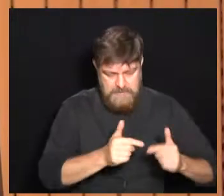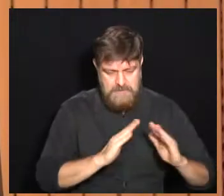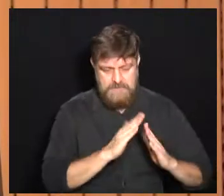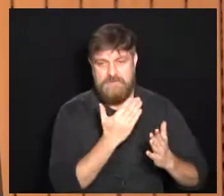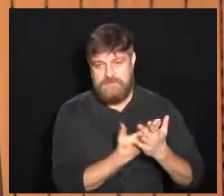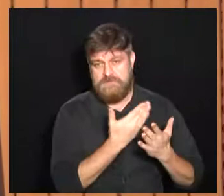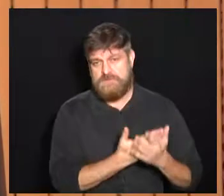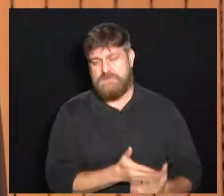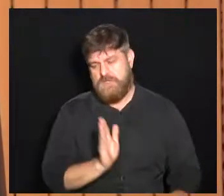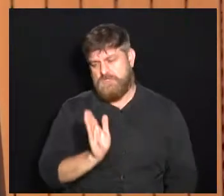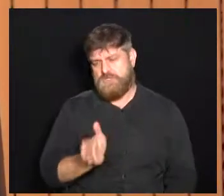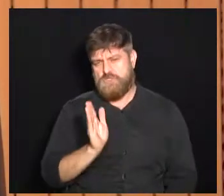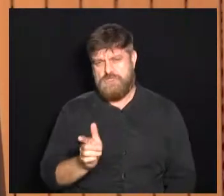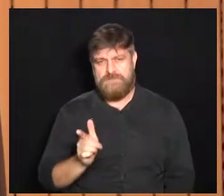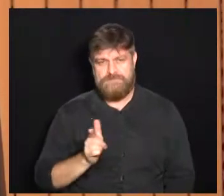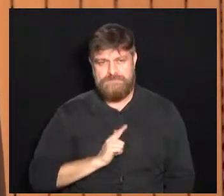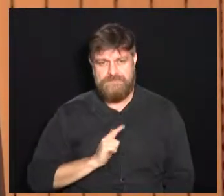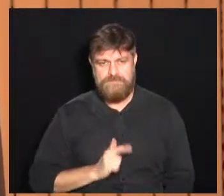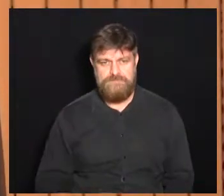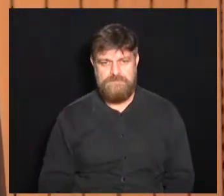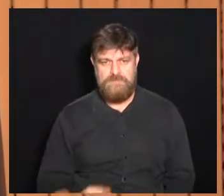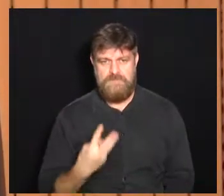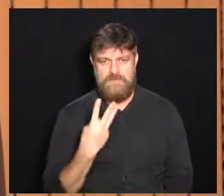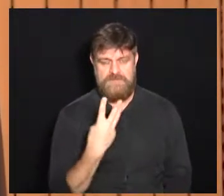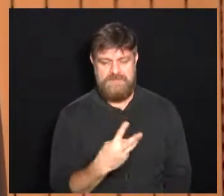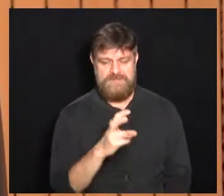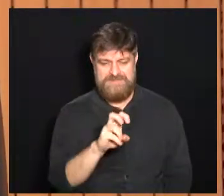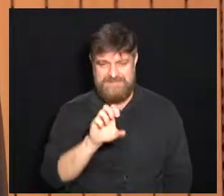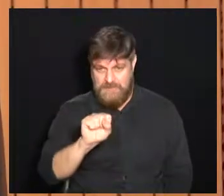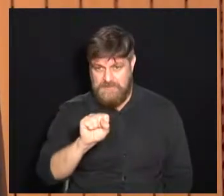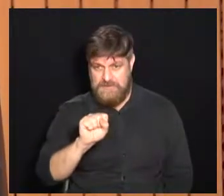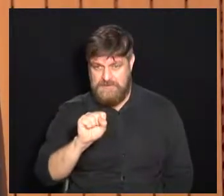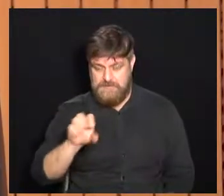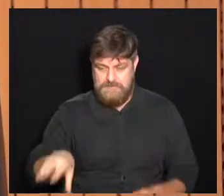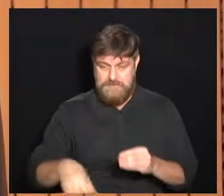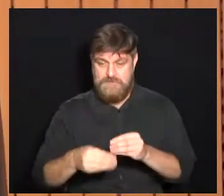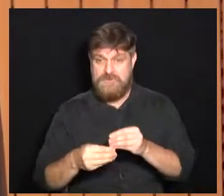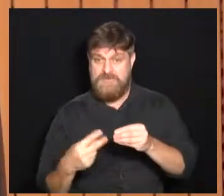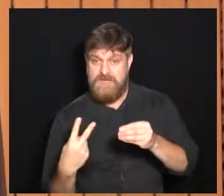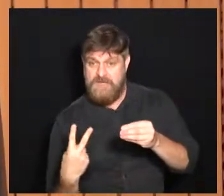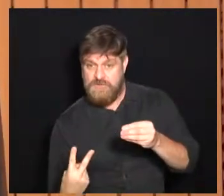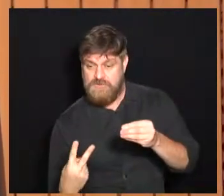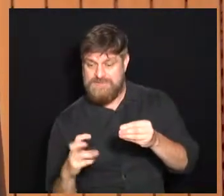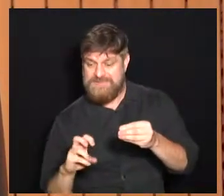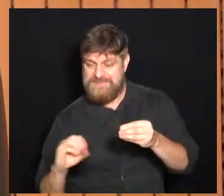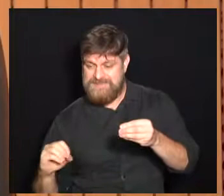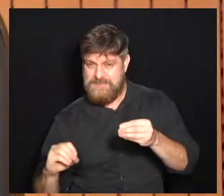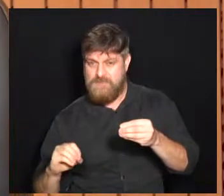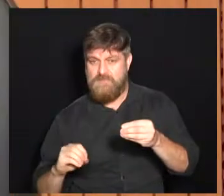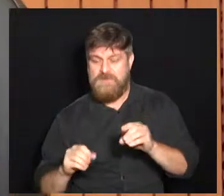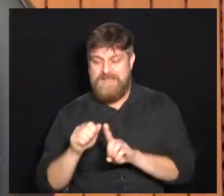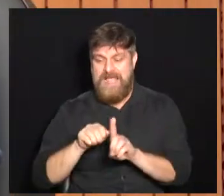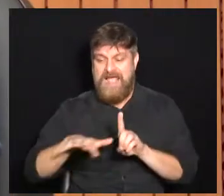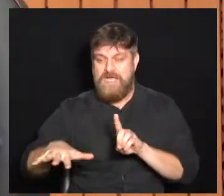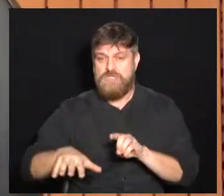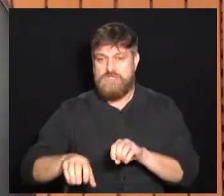escolas. Então, além desses 358, mais 250 agentes de educação